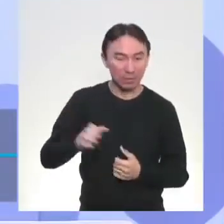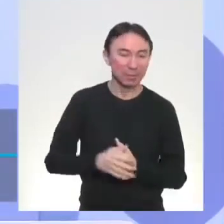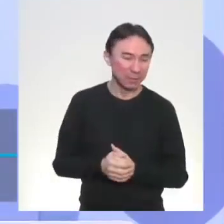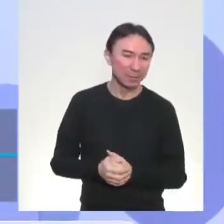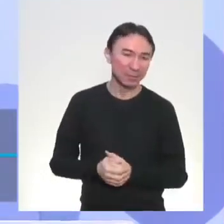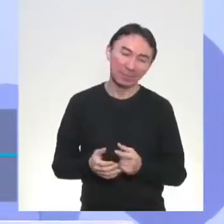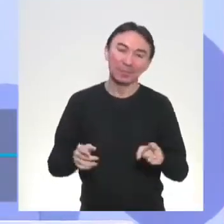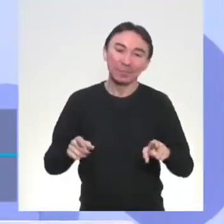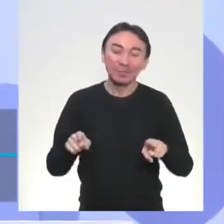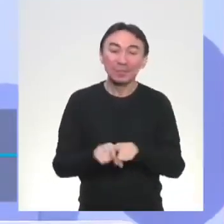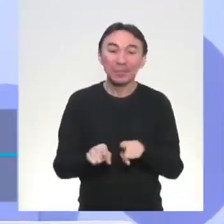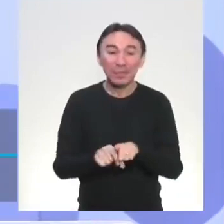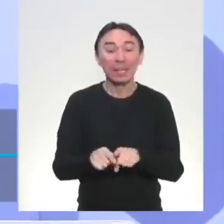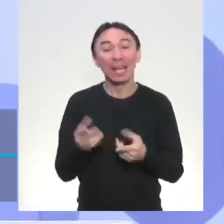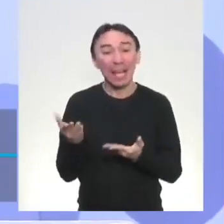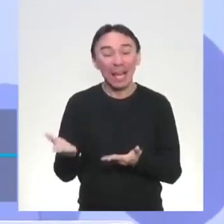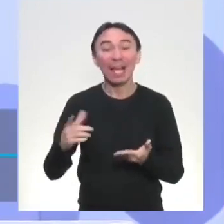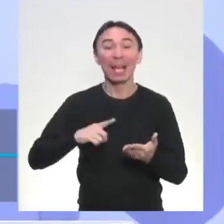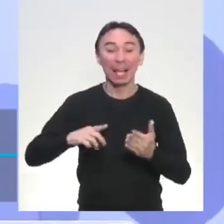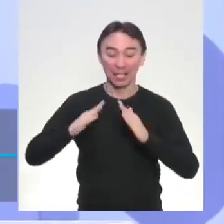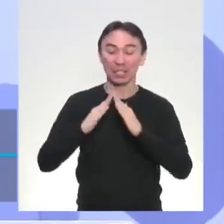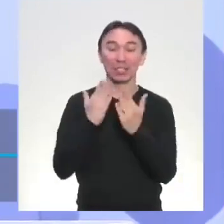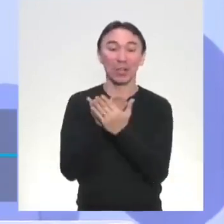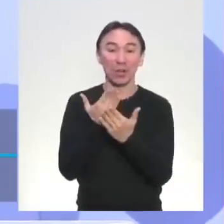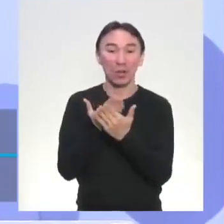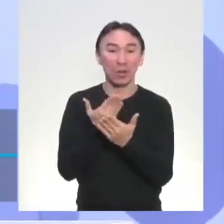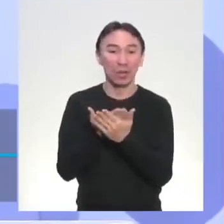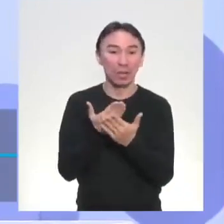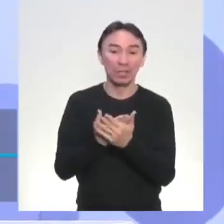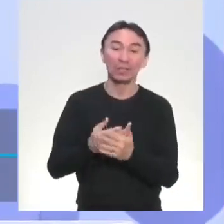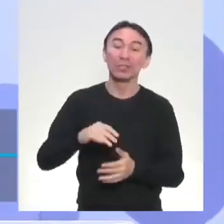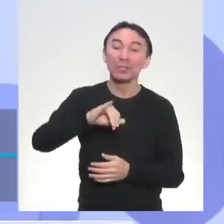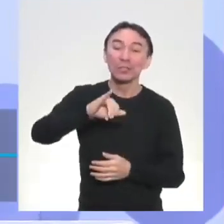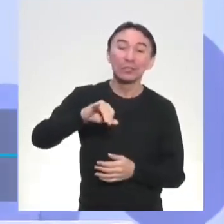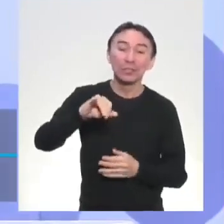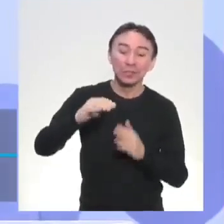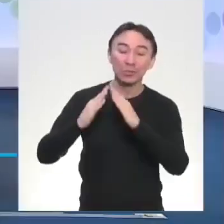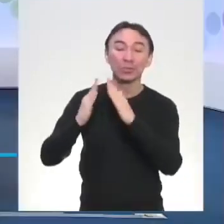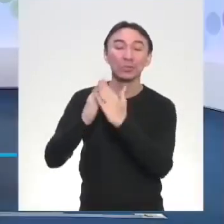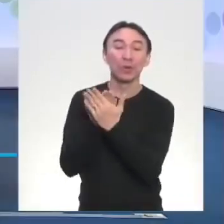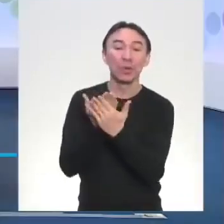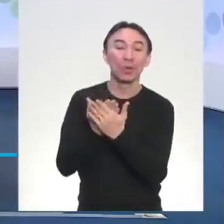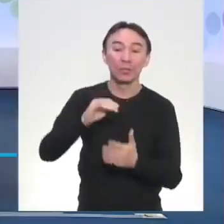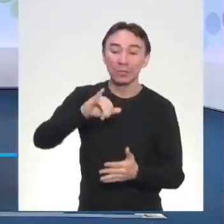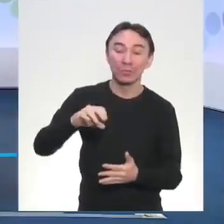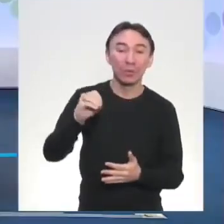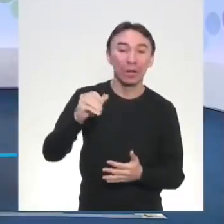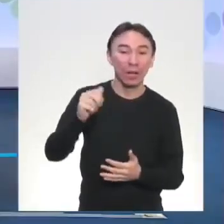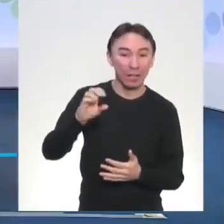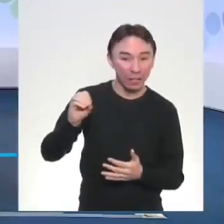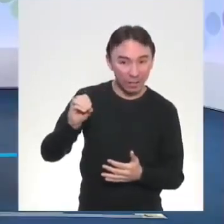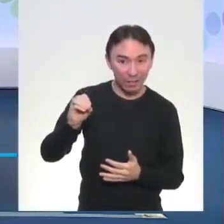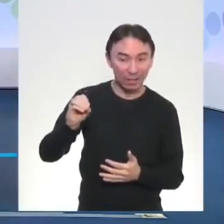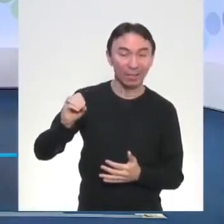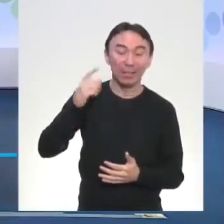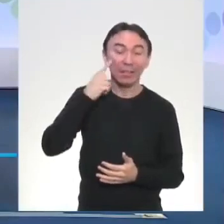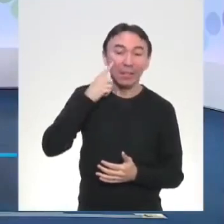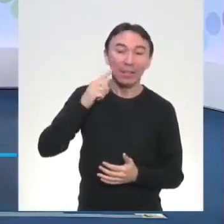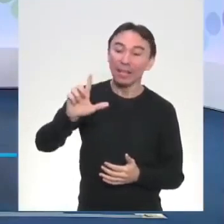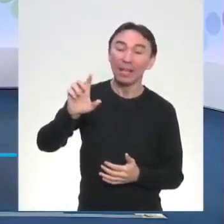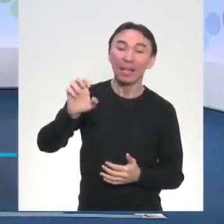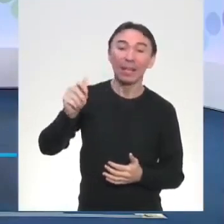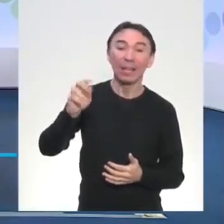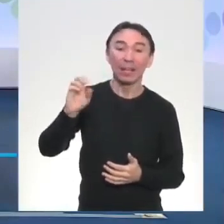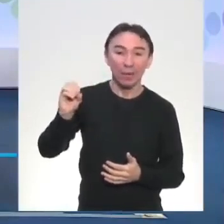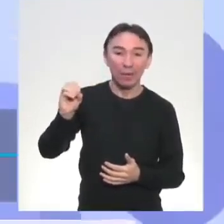aula, tá? E ela é lá da Escola Joaquim Lopes Leão, lá de São Vicente, né? Olha aí, que legal, Litoral, bacana. Né? Beleza, tá